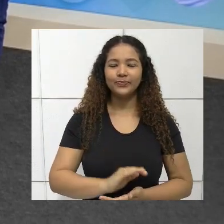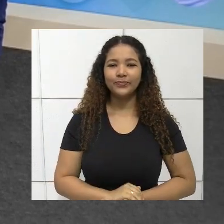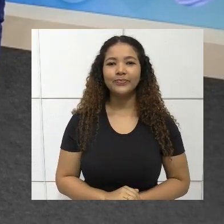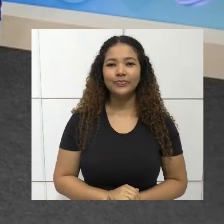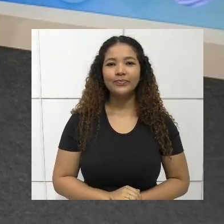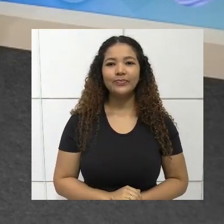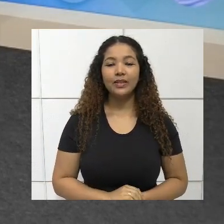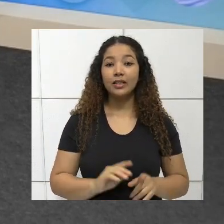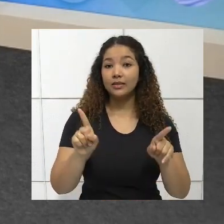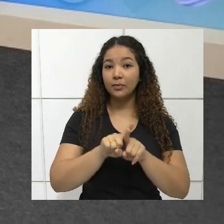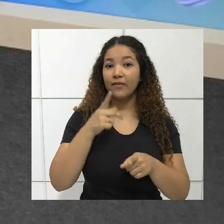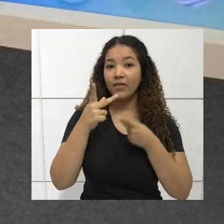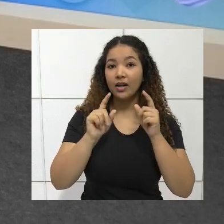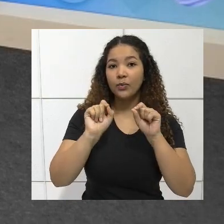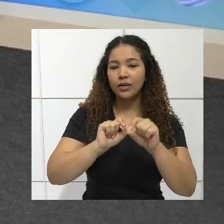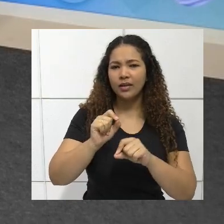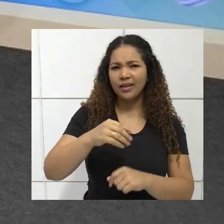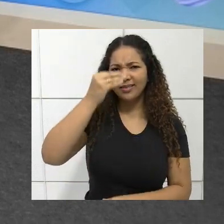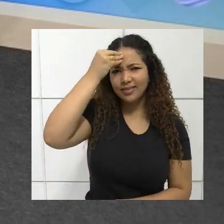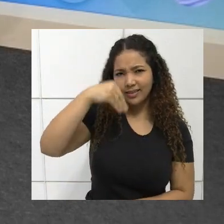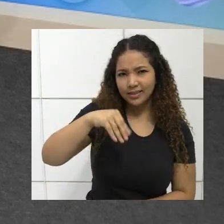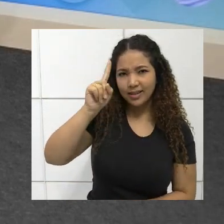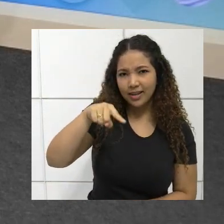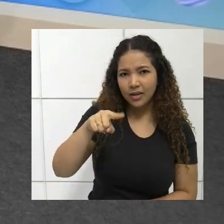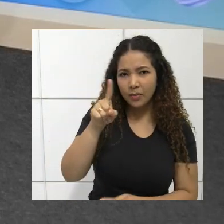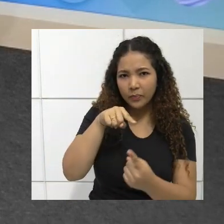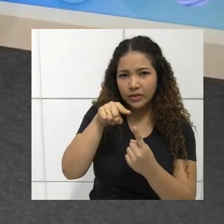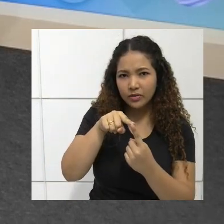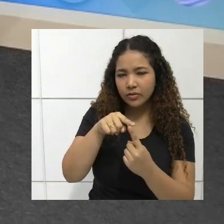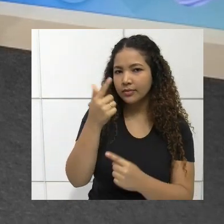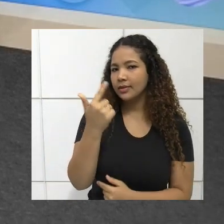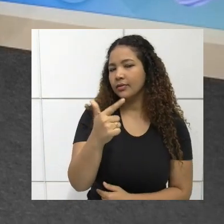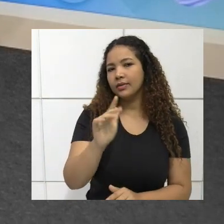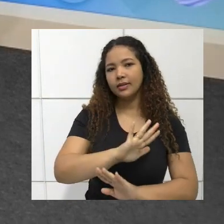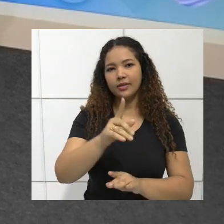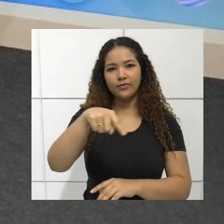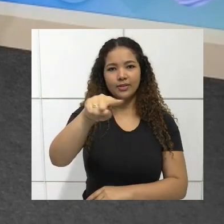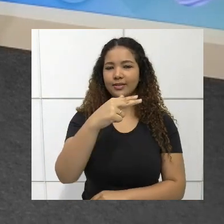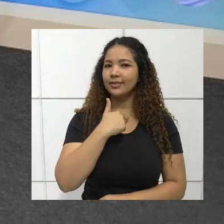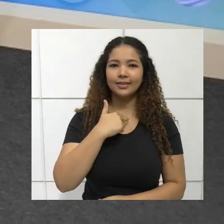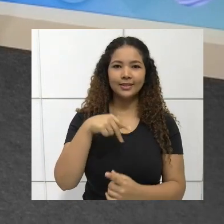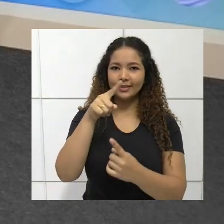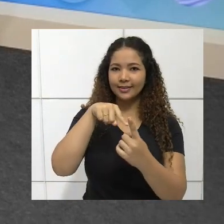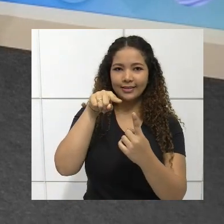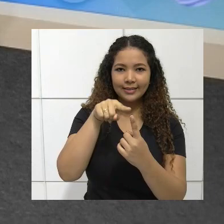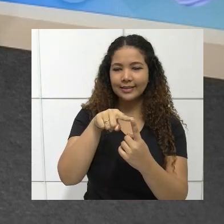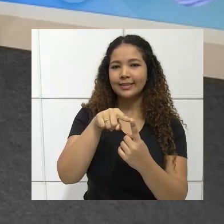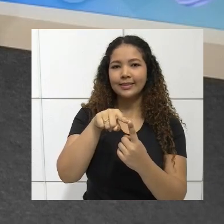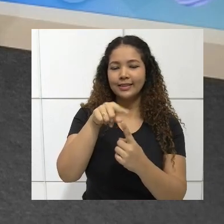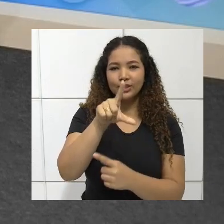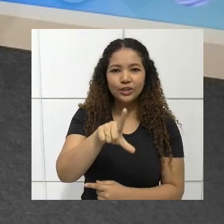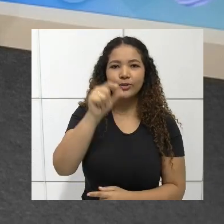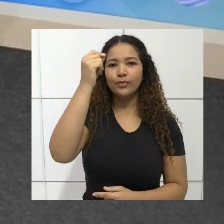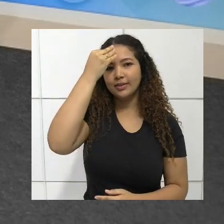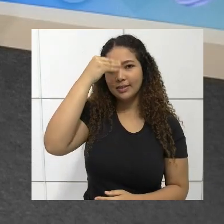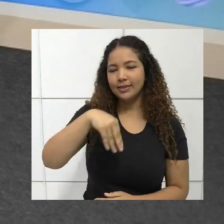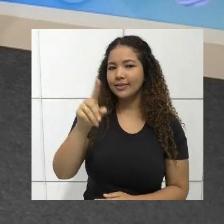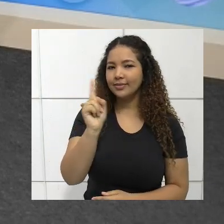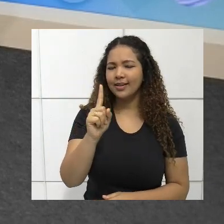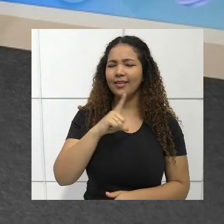só, desistir é a única opção que um escolhido não tem, e você é escolhido. Ainda tem muita